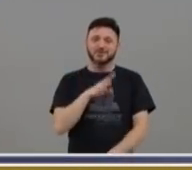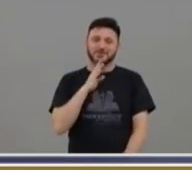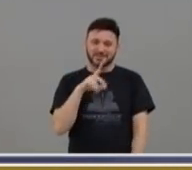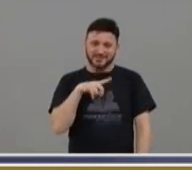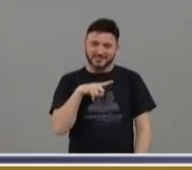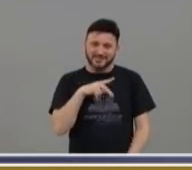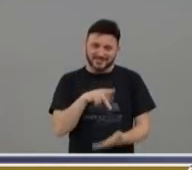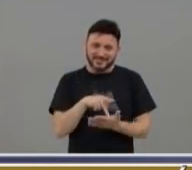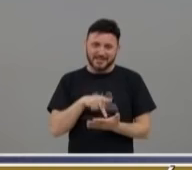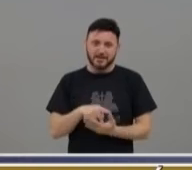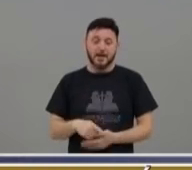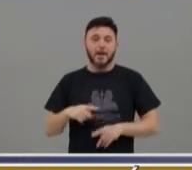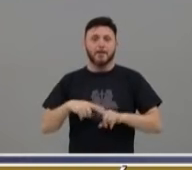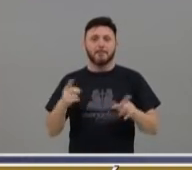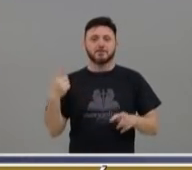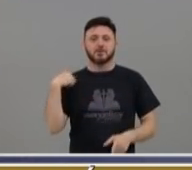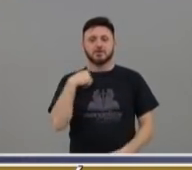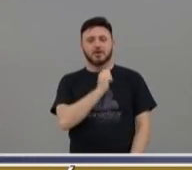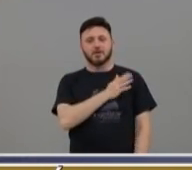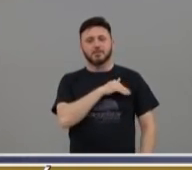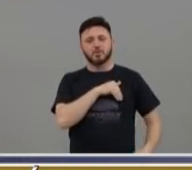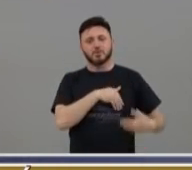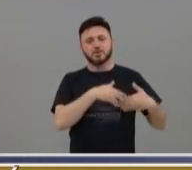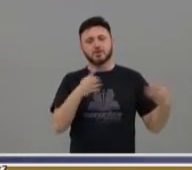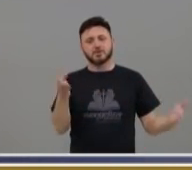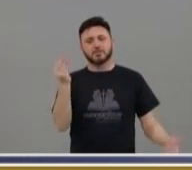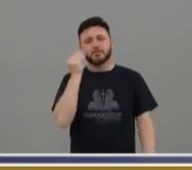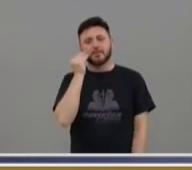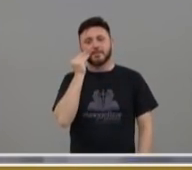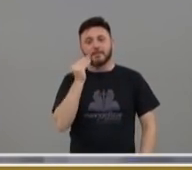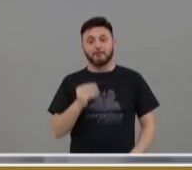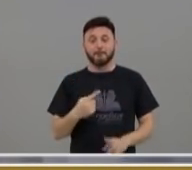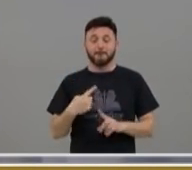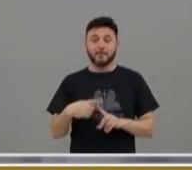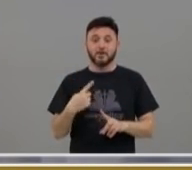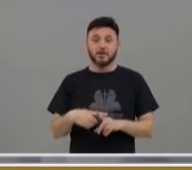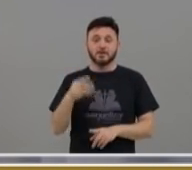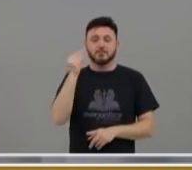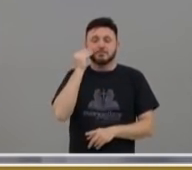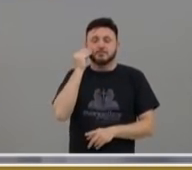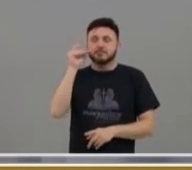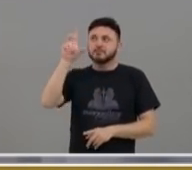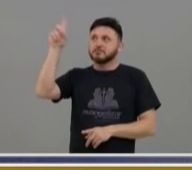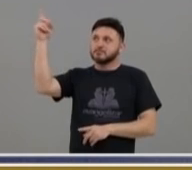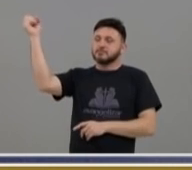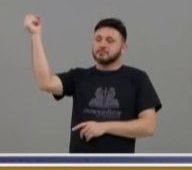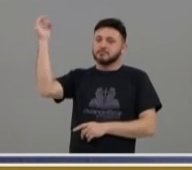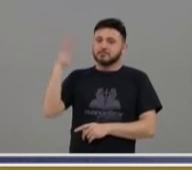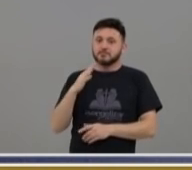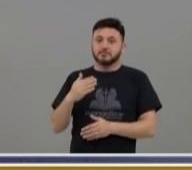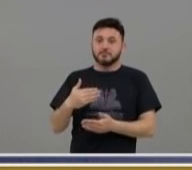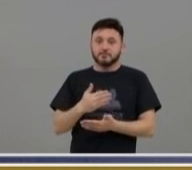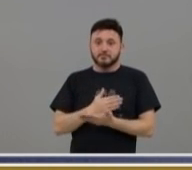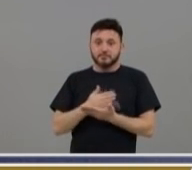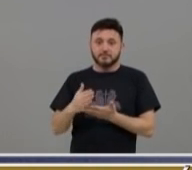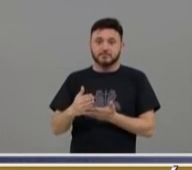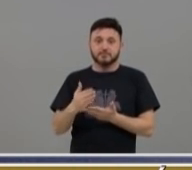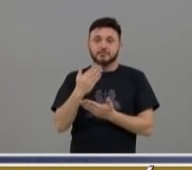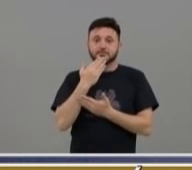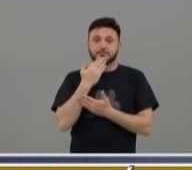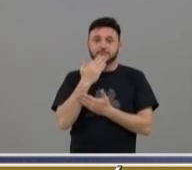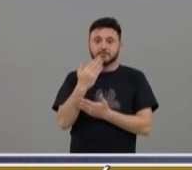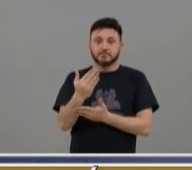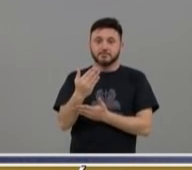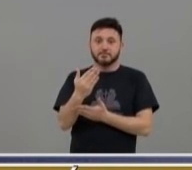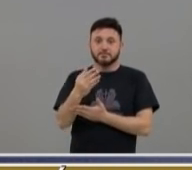E aí nós vamos abrir o coração para experimentar isso. Mas para experimentar essa graça de Deus, vamos primeiro pedir o Espírito